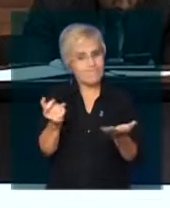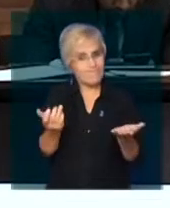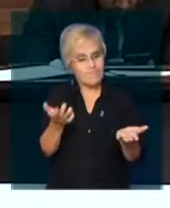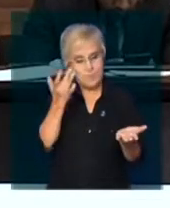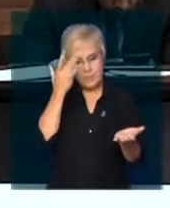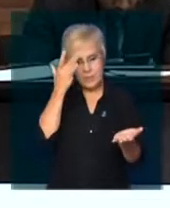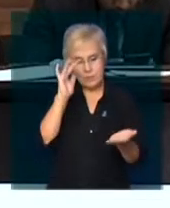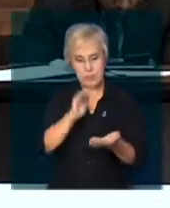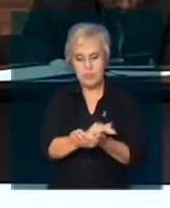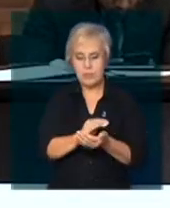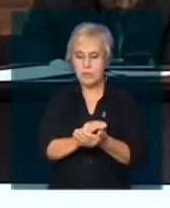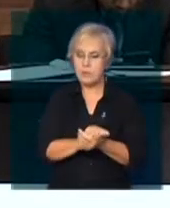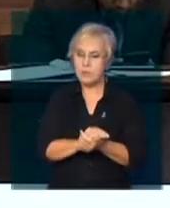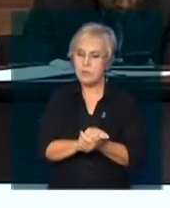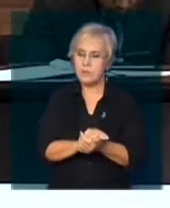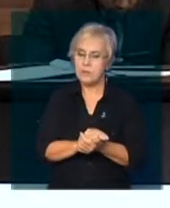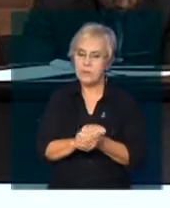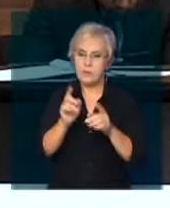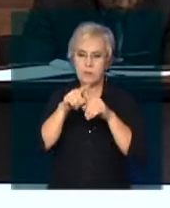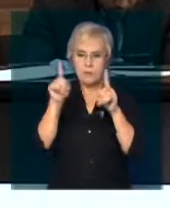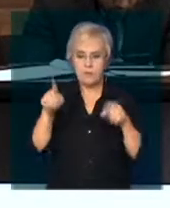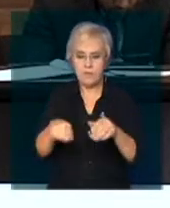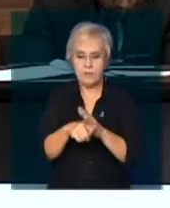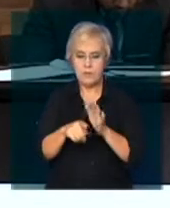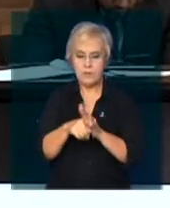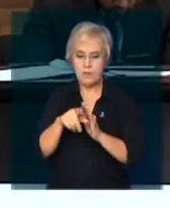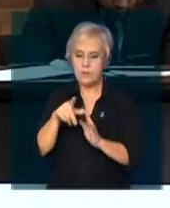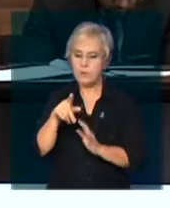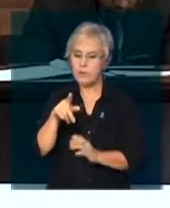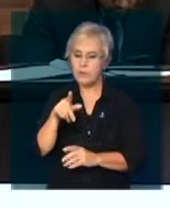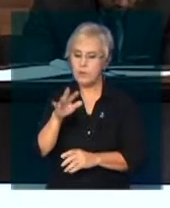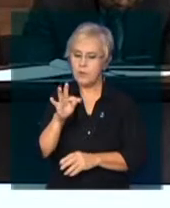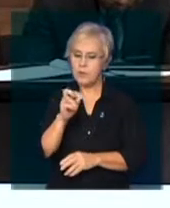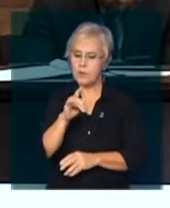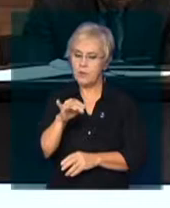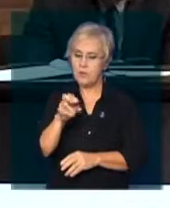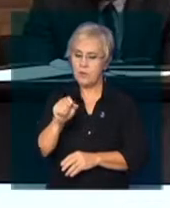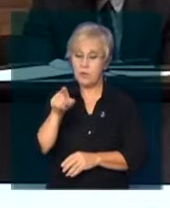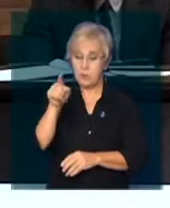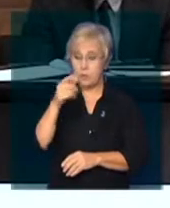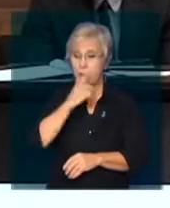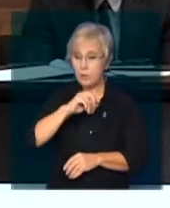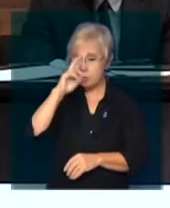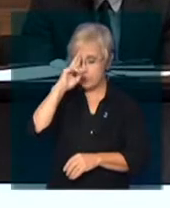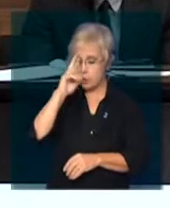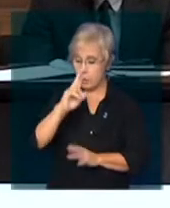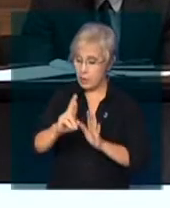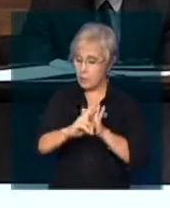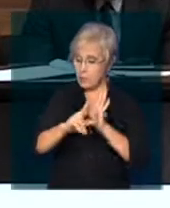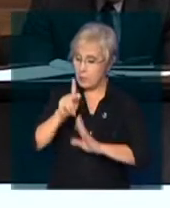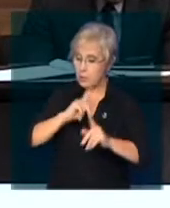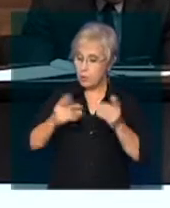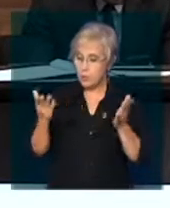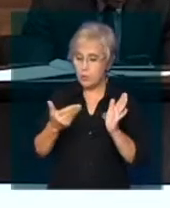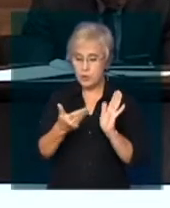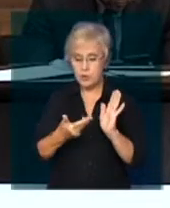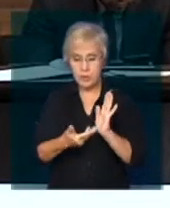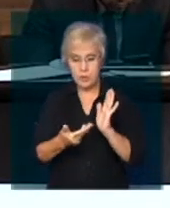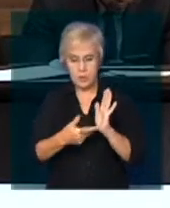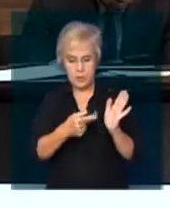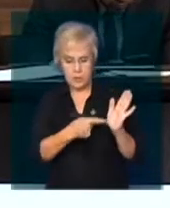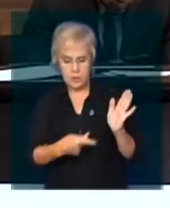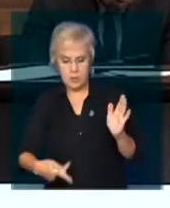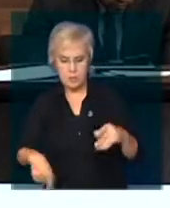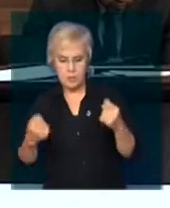Servidor público estadual, Valdivino Tavares Pimentel. O senhor, como representante do povo, hoje na condição de presidente da Câmara, não deveria dar